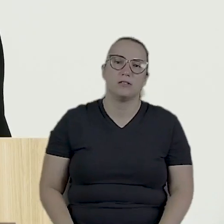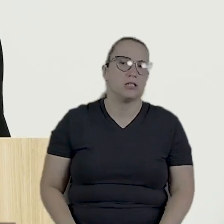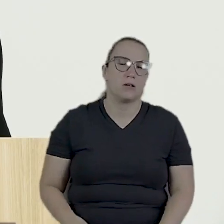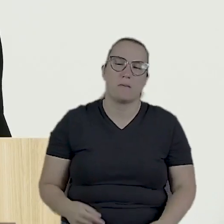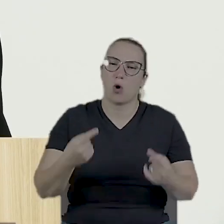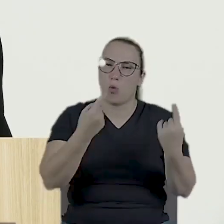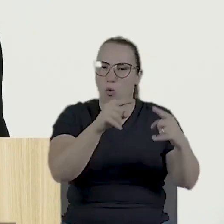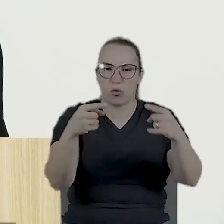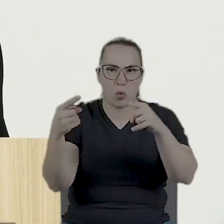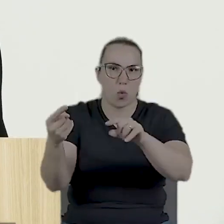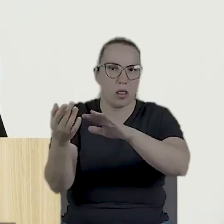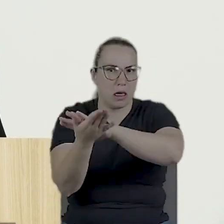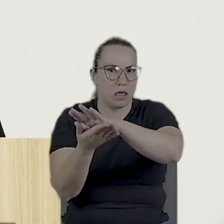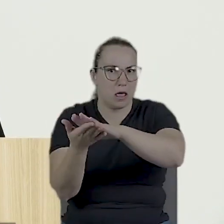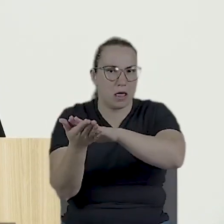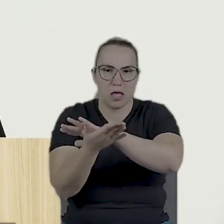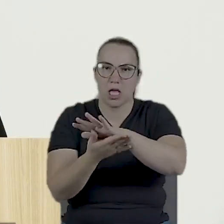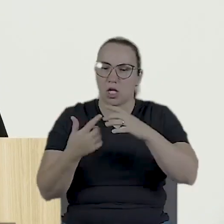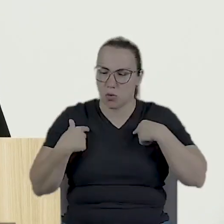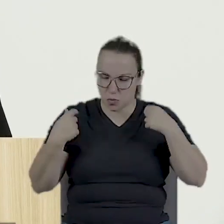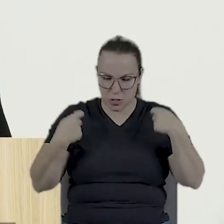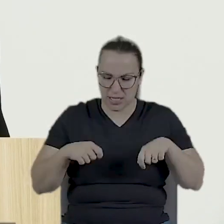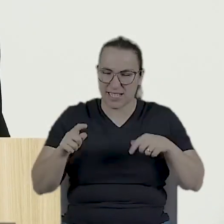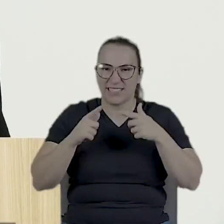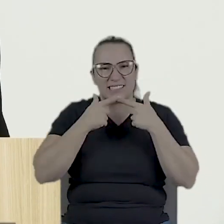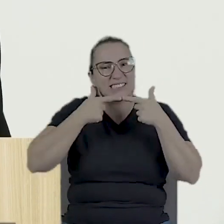sonho, quando eu não precisar sorrir